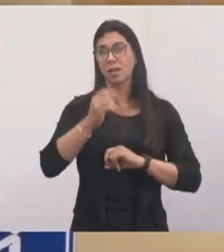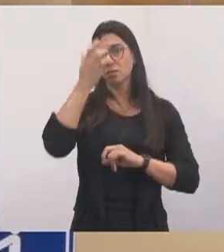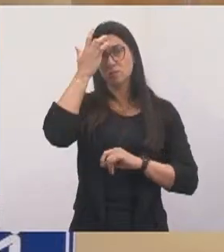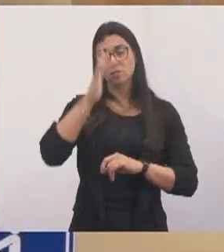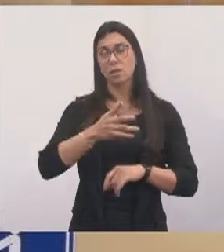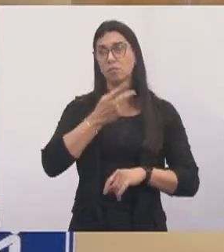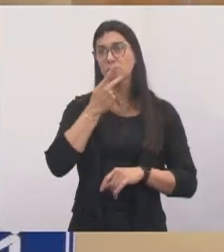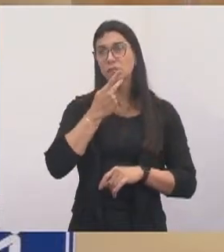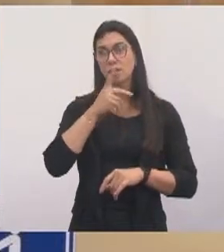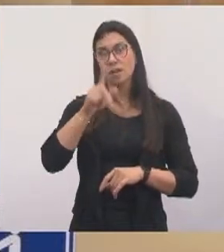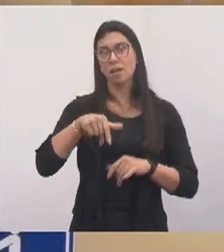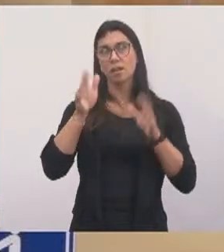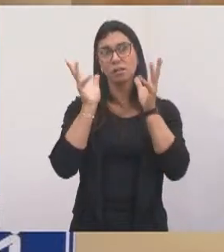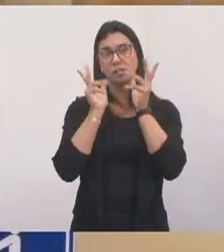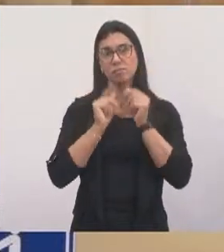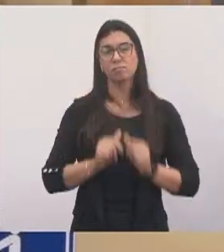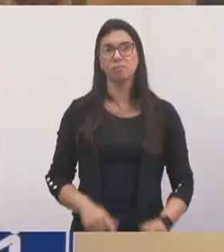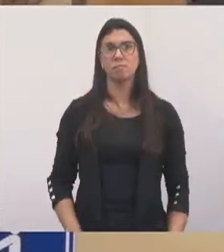animais.